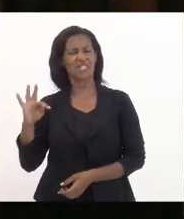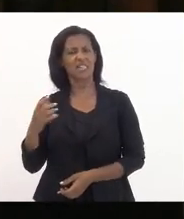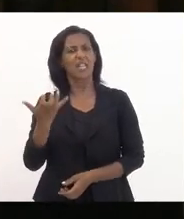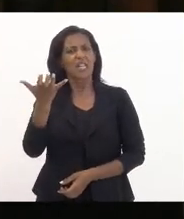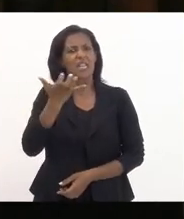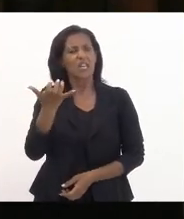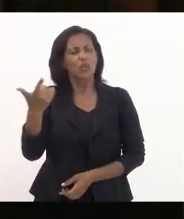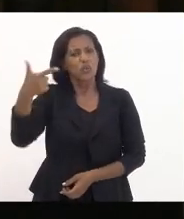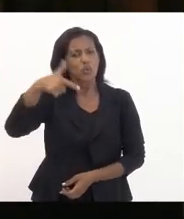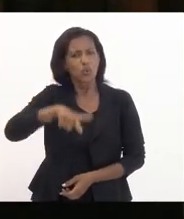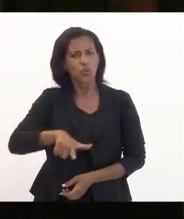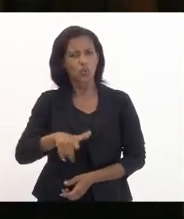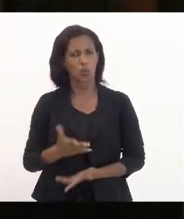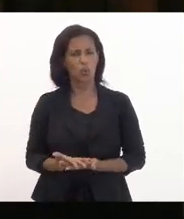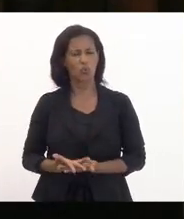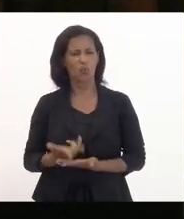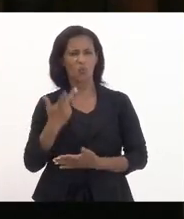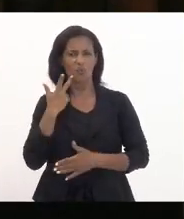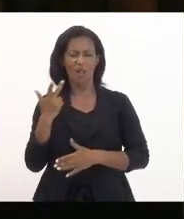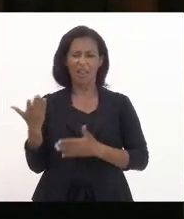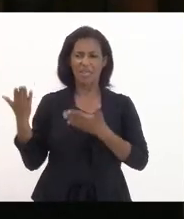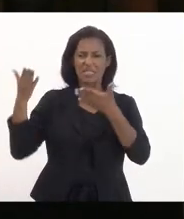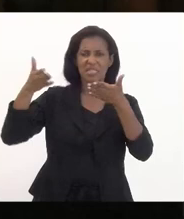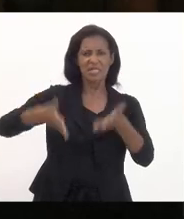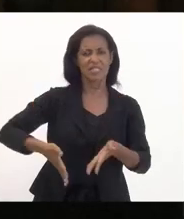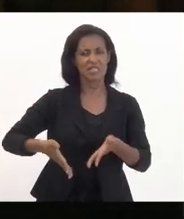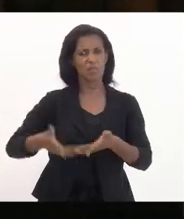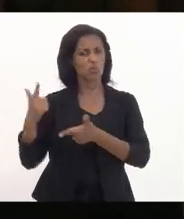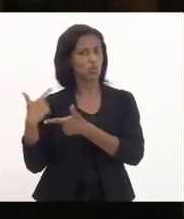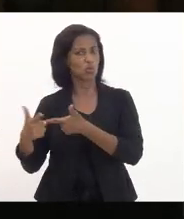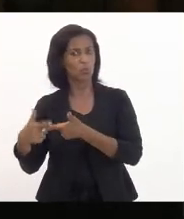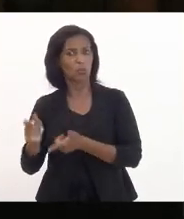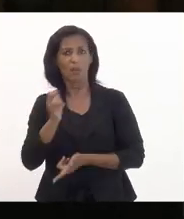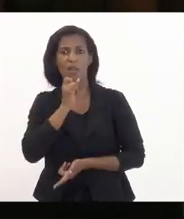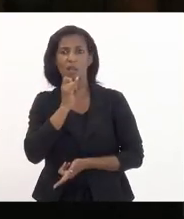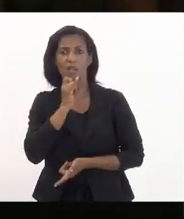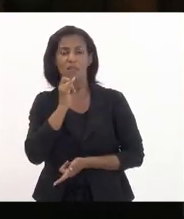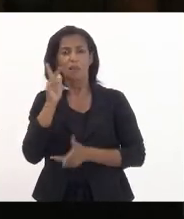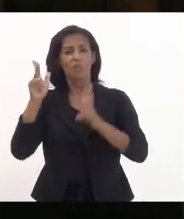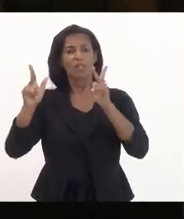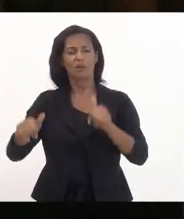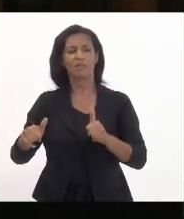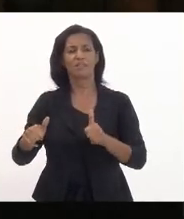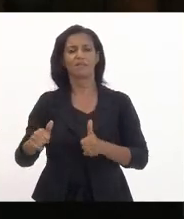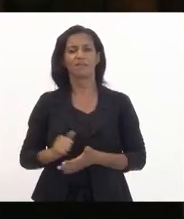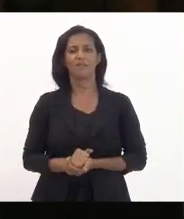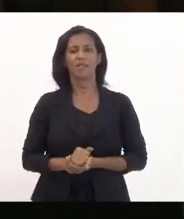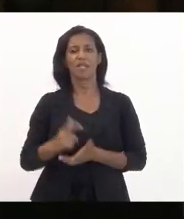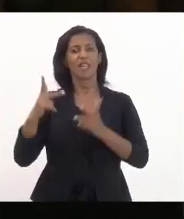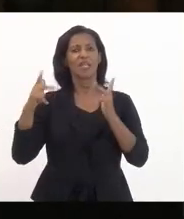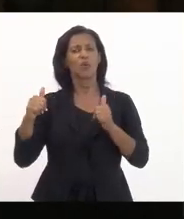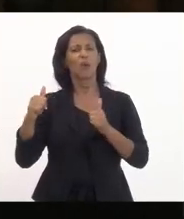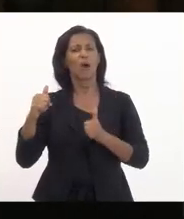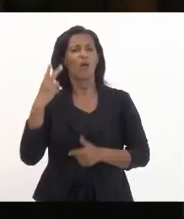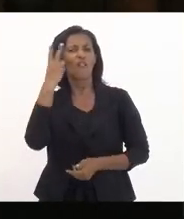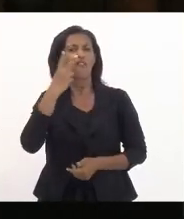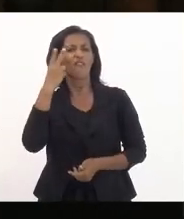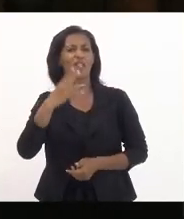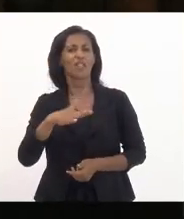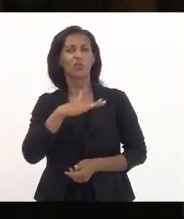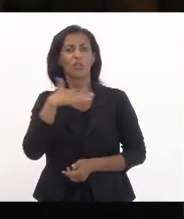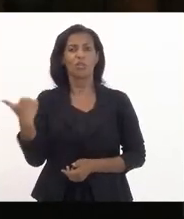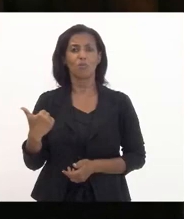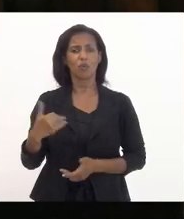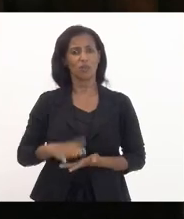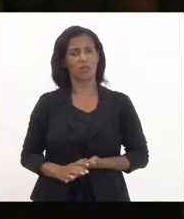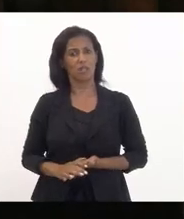uma vez, navegar em cima de um episódio. A exemplo do que fizeram com a morte da vereadora, do partido delas. Sapatearam